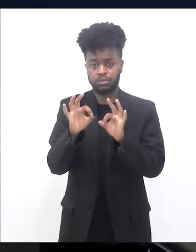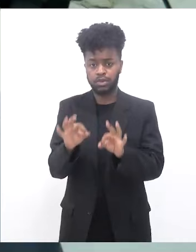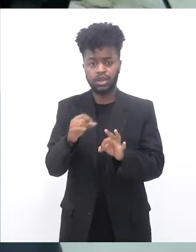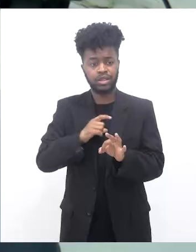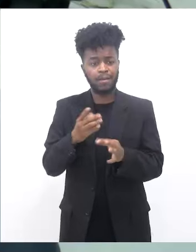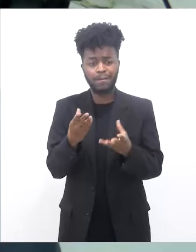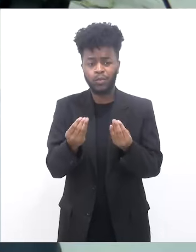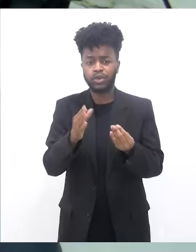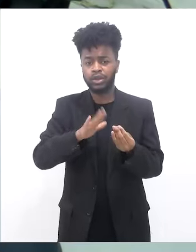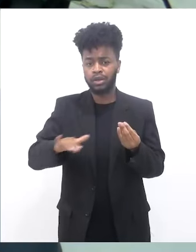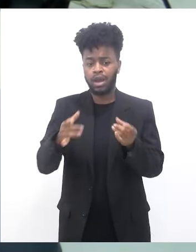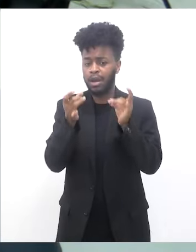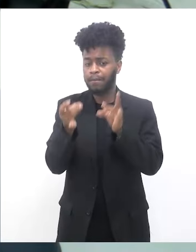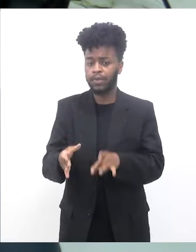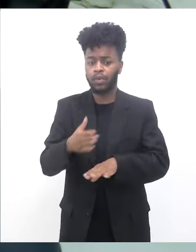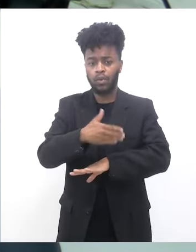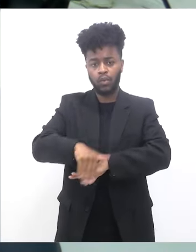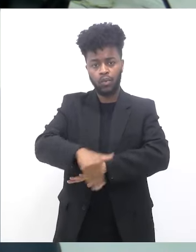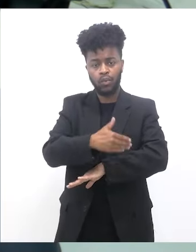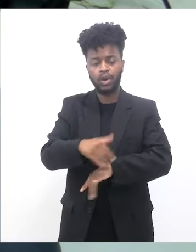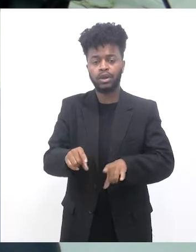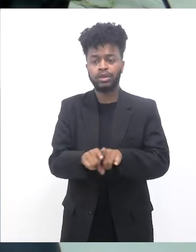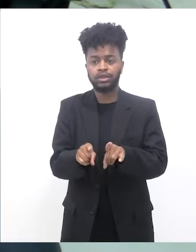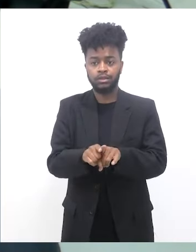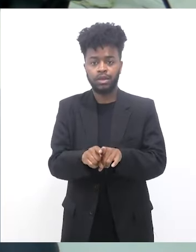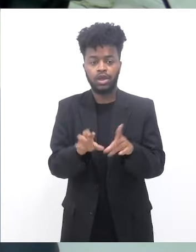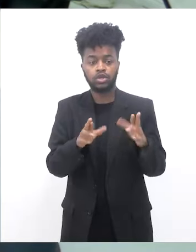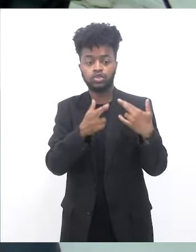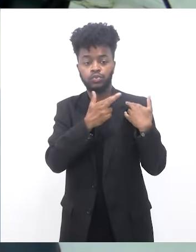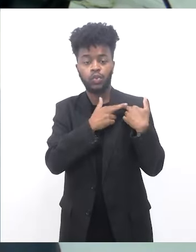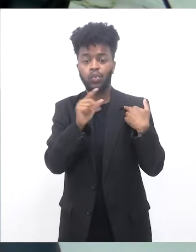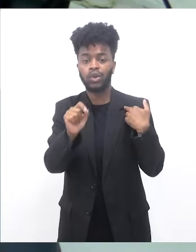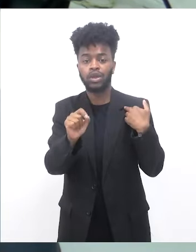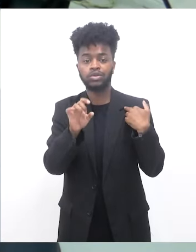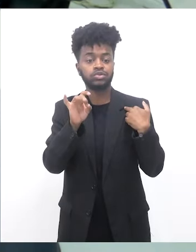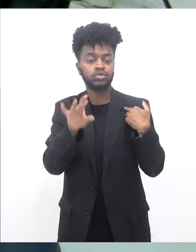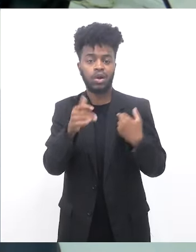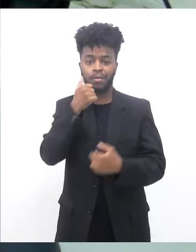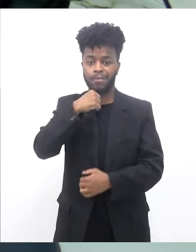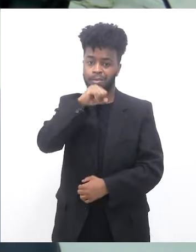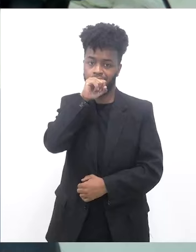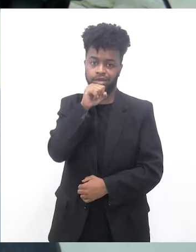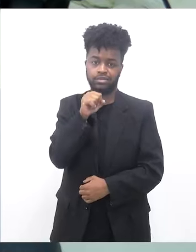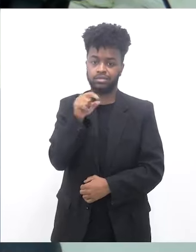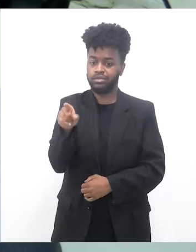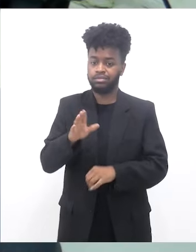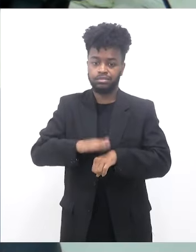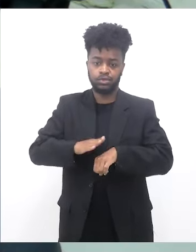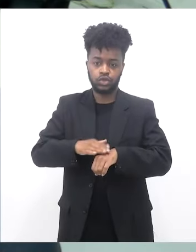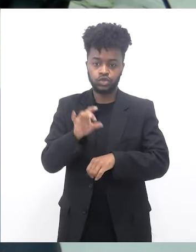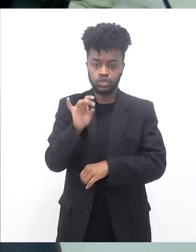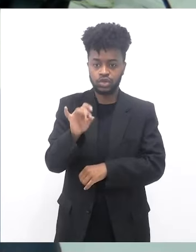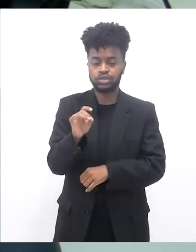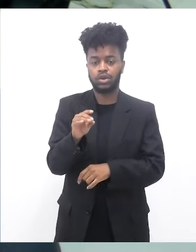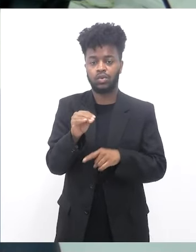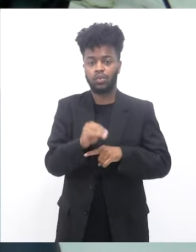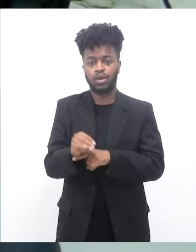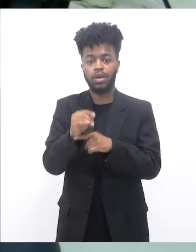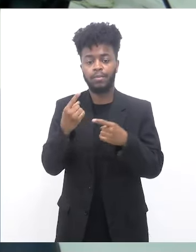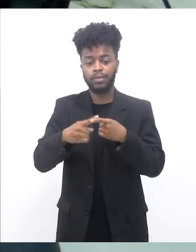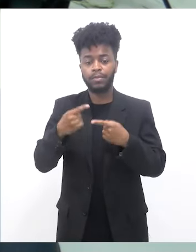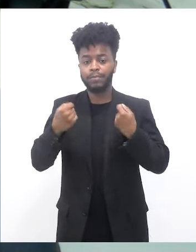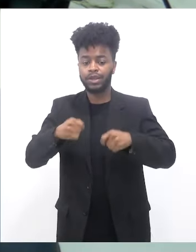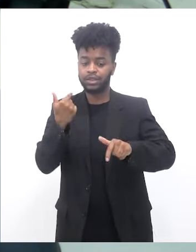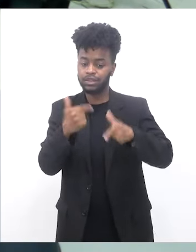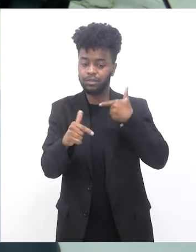quantidade de crianças abandonadas na rua, e acaba que a responsabilidade fica toda nas costas da mãe, né? Sim. Então, essa mulher, ela